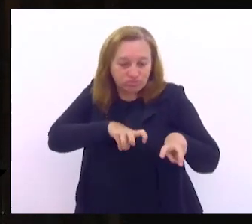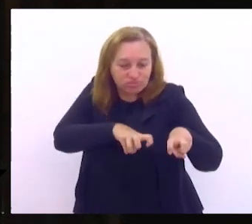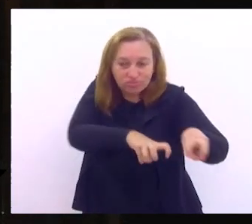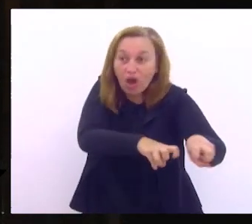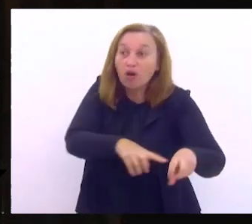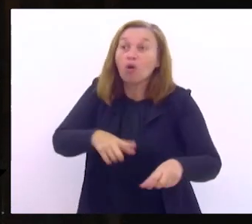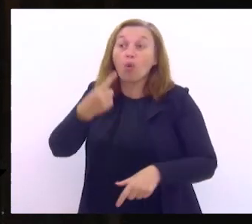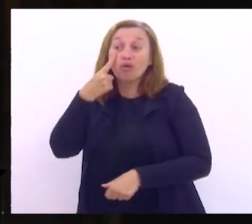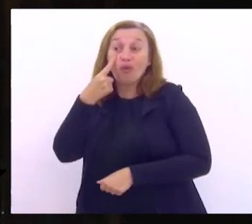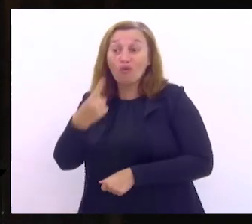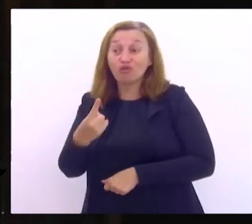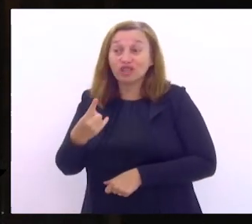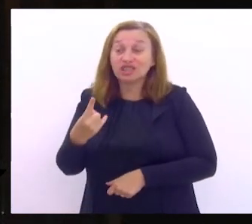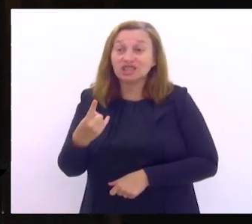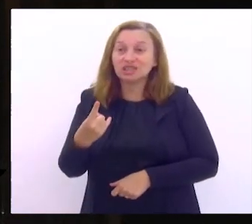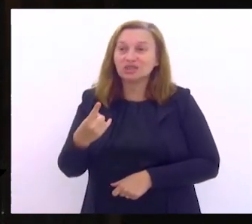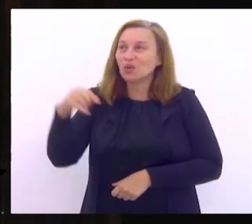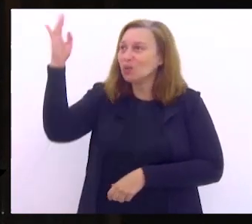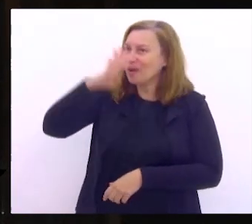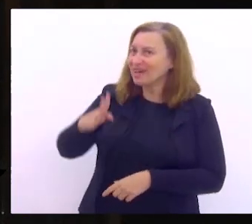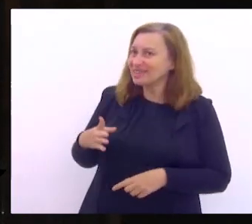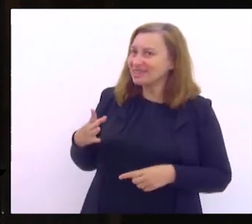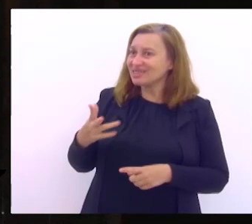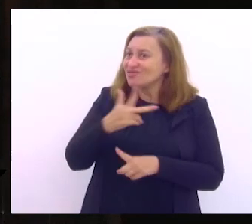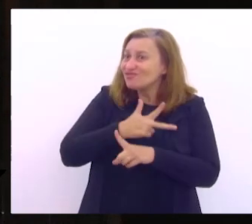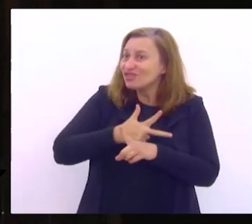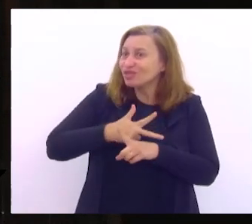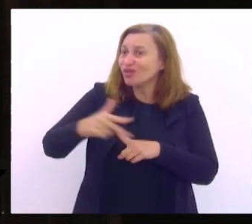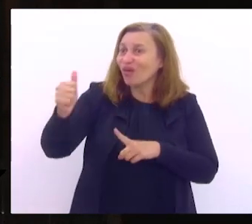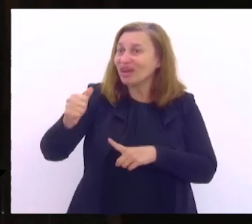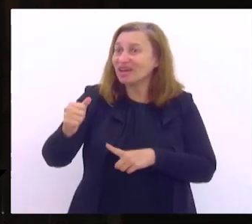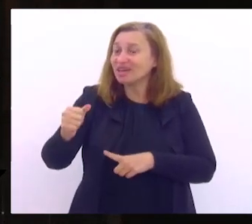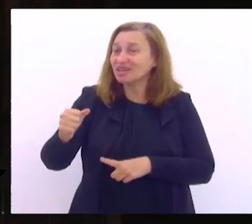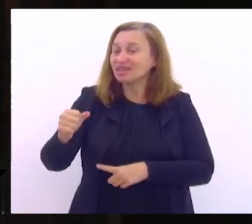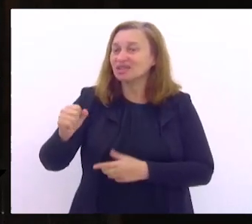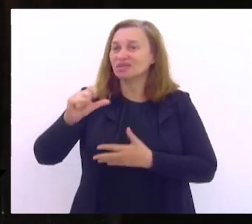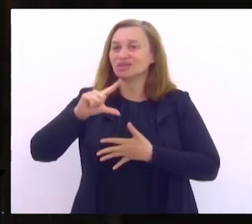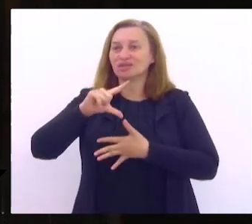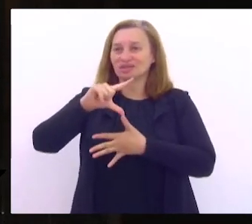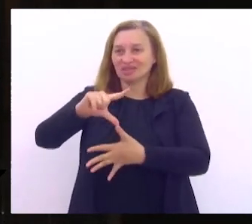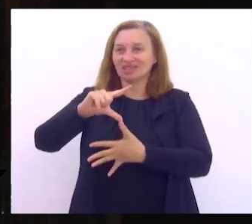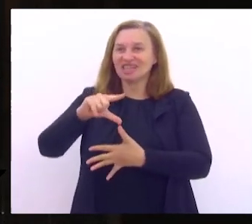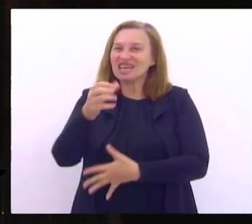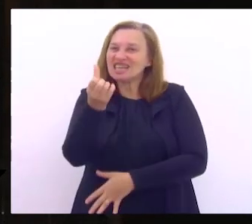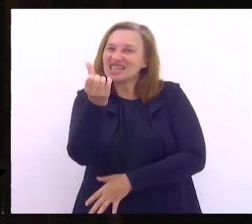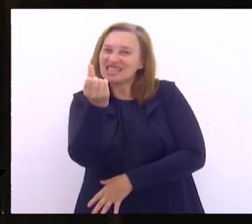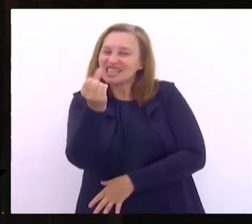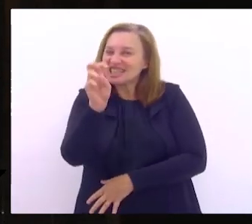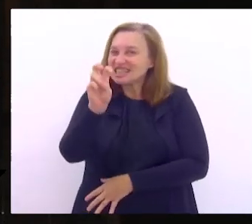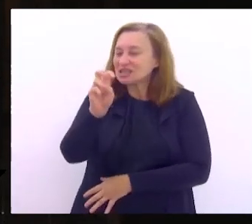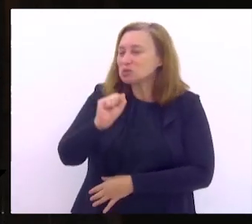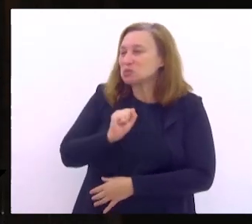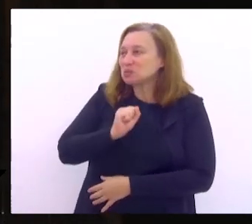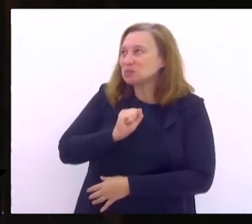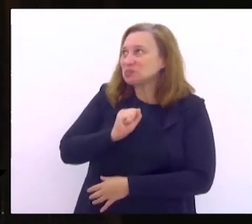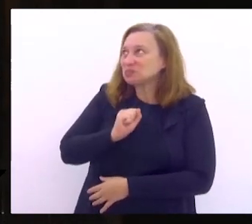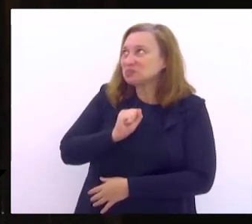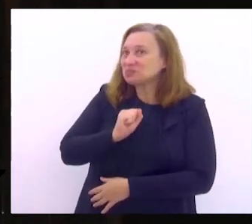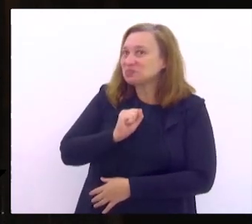vi o Brasil ser campeão sul-americano em 65,